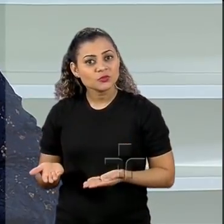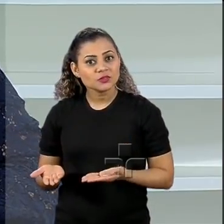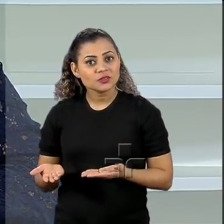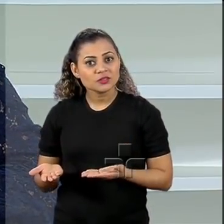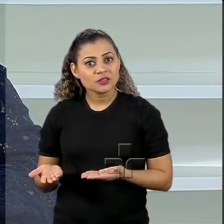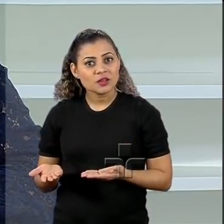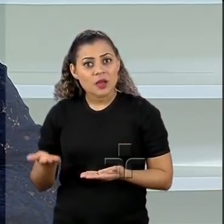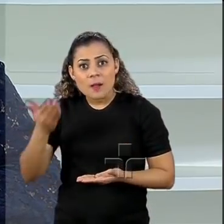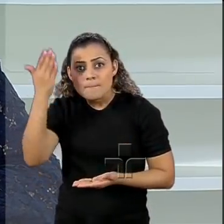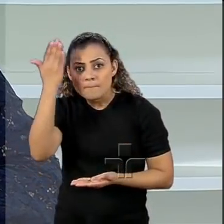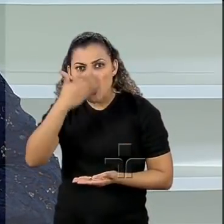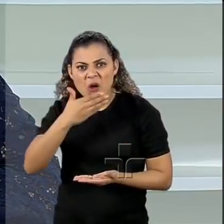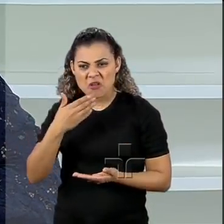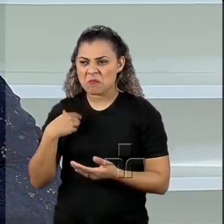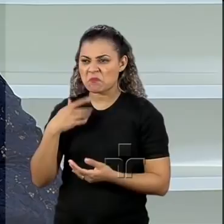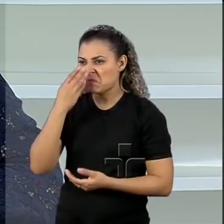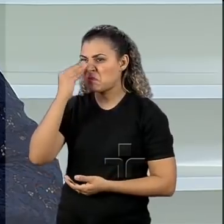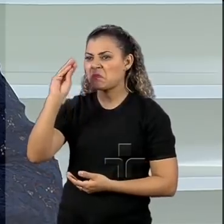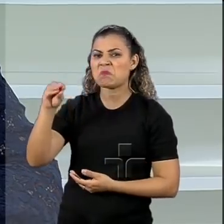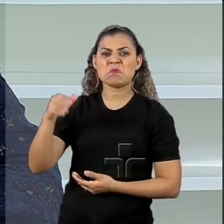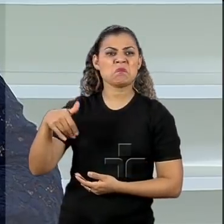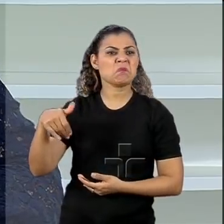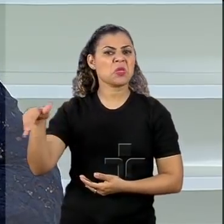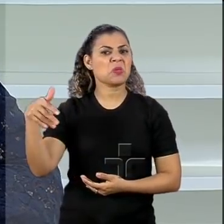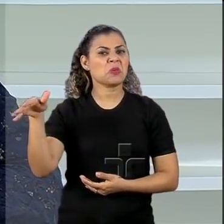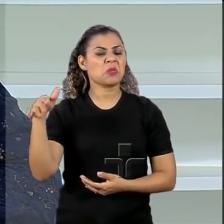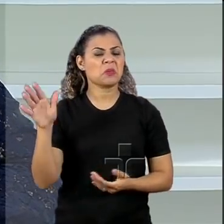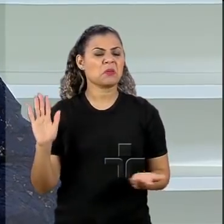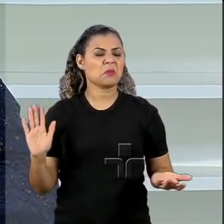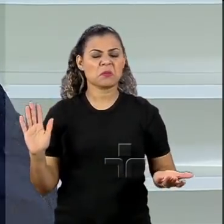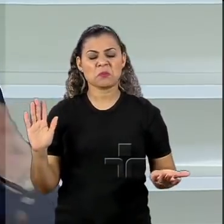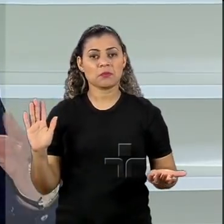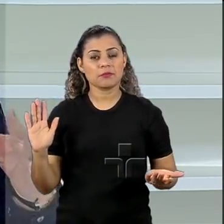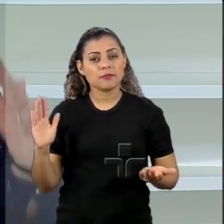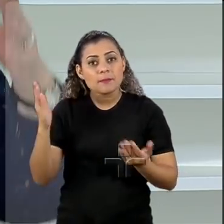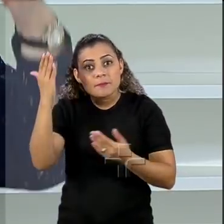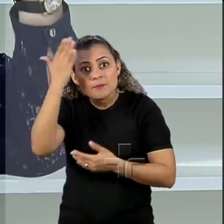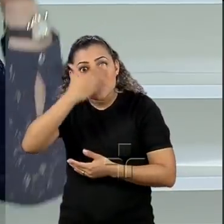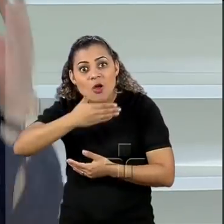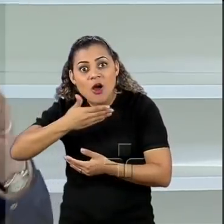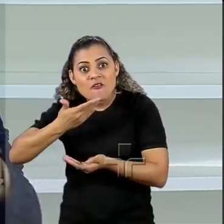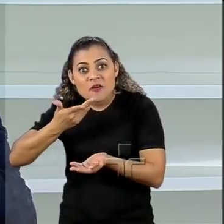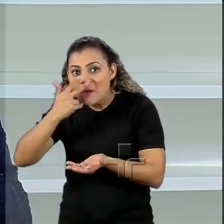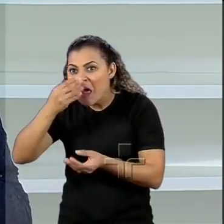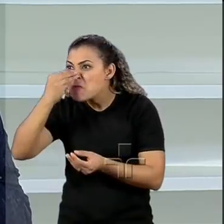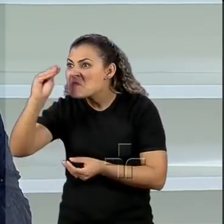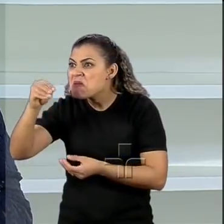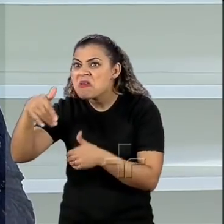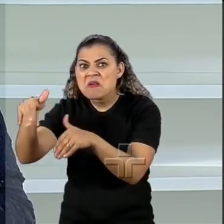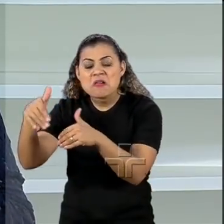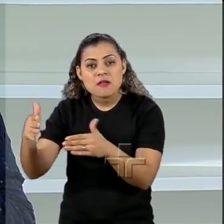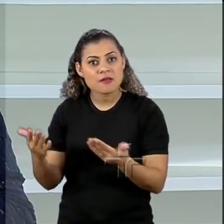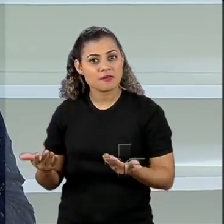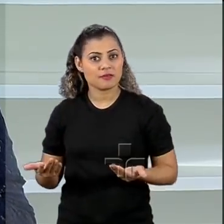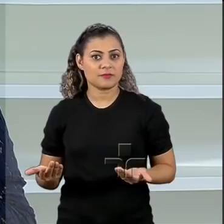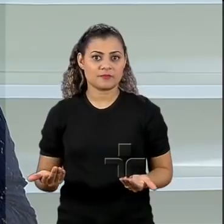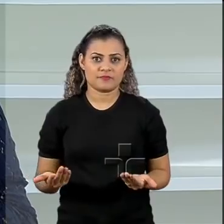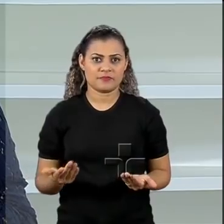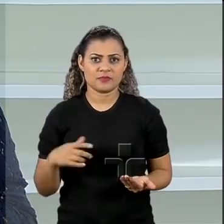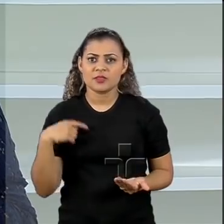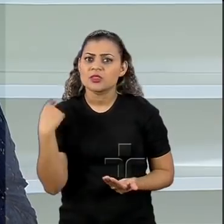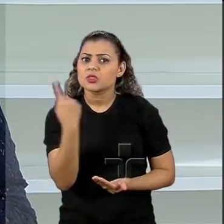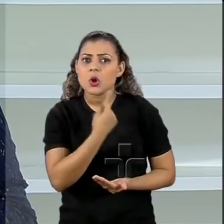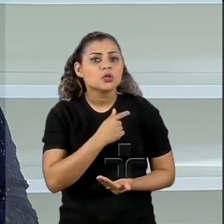inutilizando provas, né? Tornando sem efeito nenhum as provas, etc., de forma que nós estamos